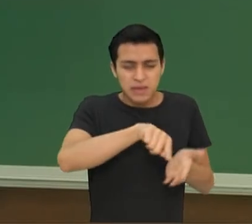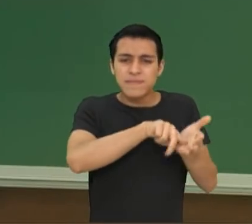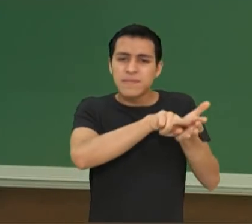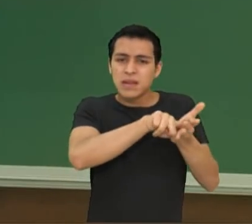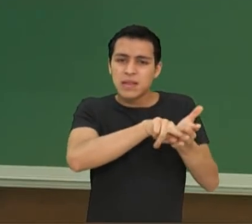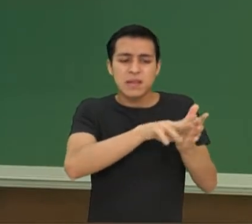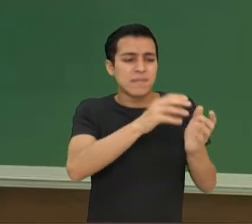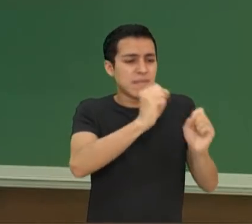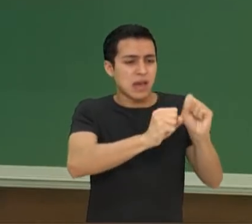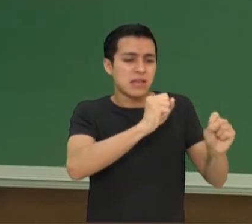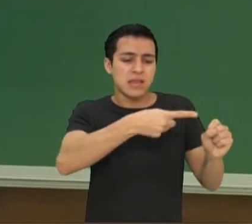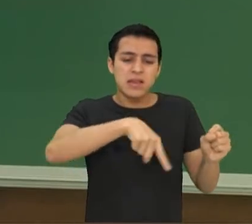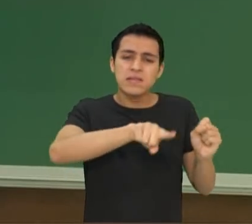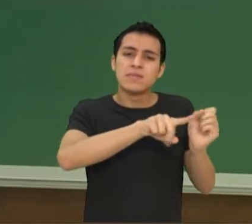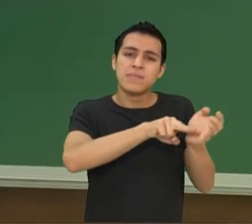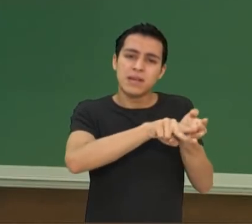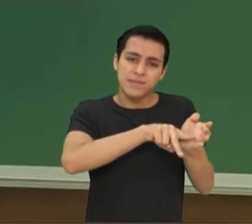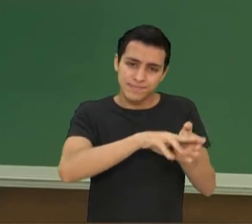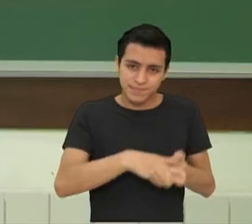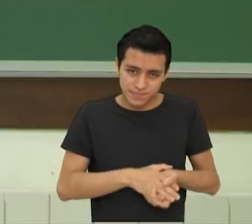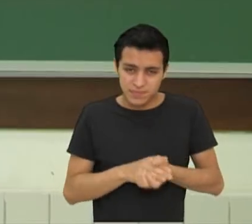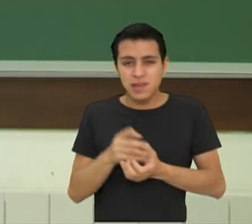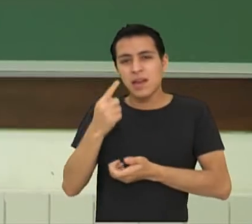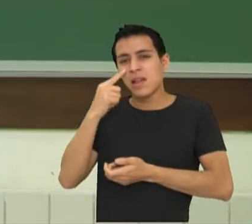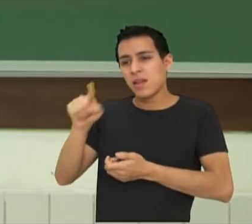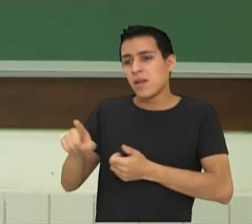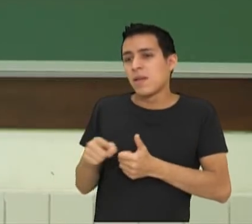bactérias, que matava as bactérias. E aí ele